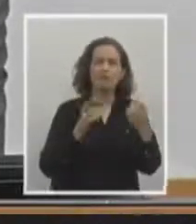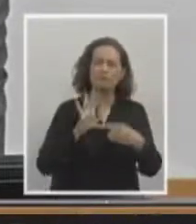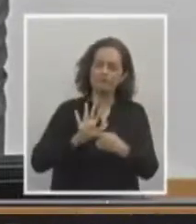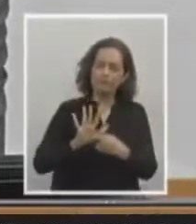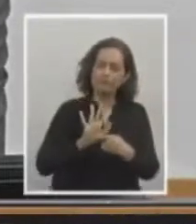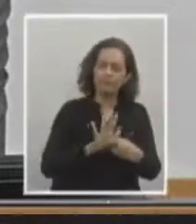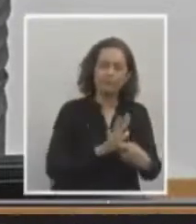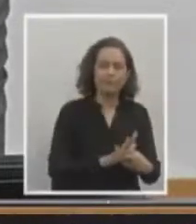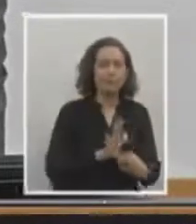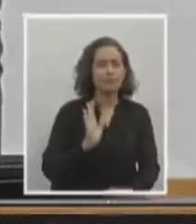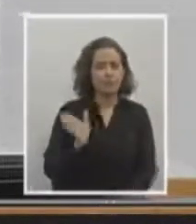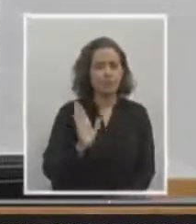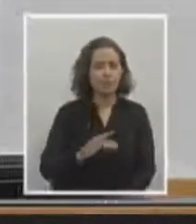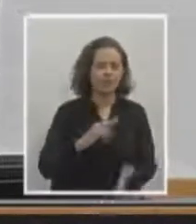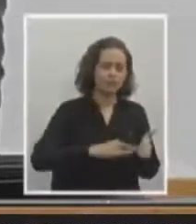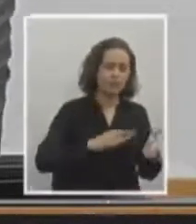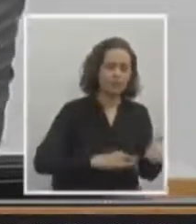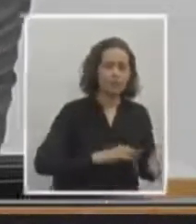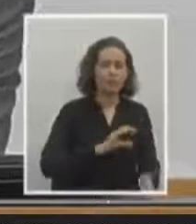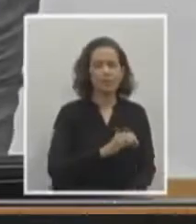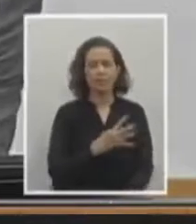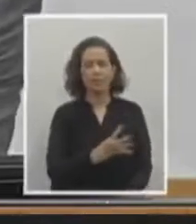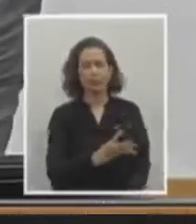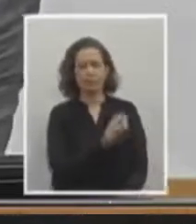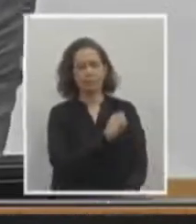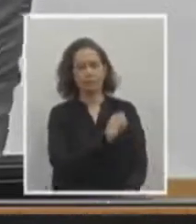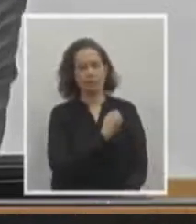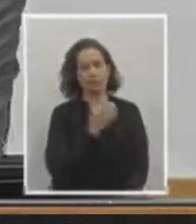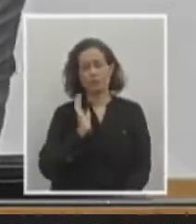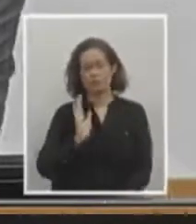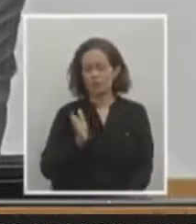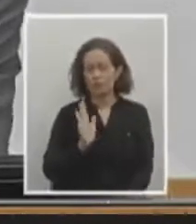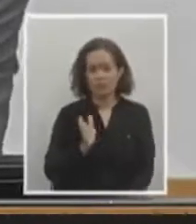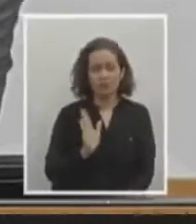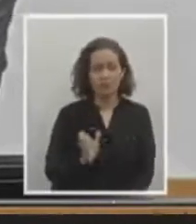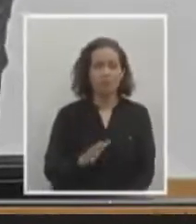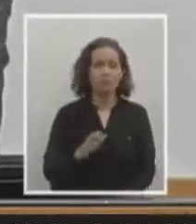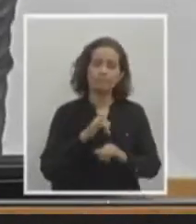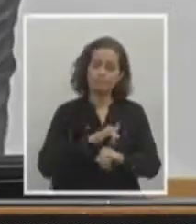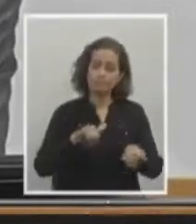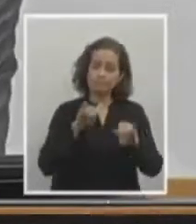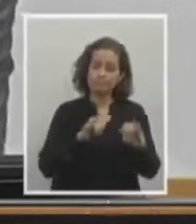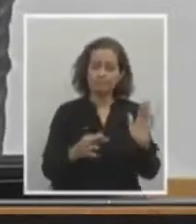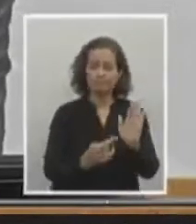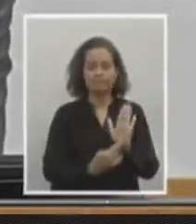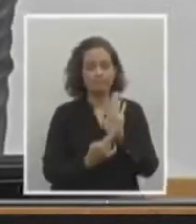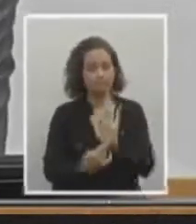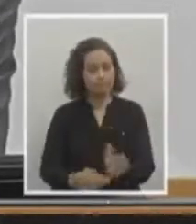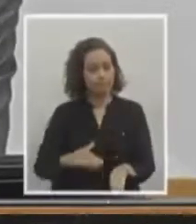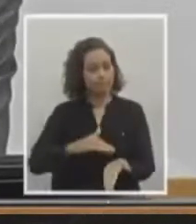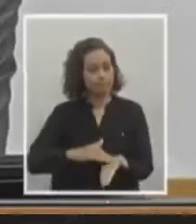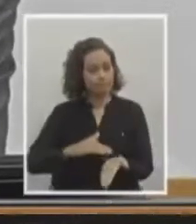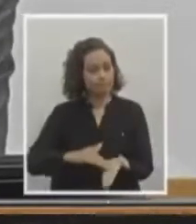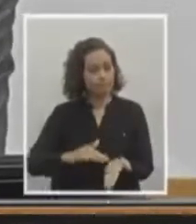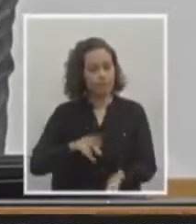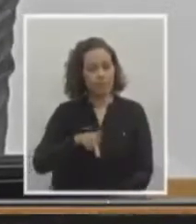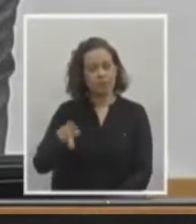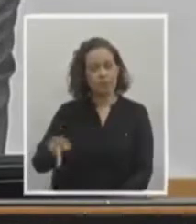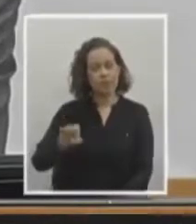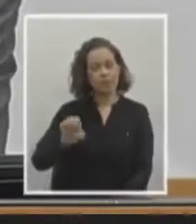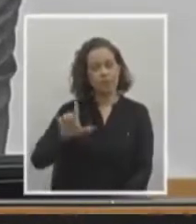técnica 04, e a gente espera, e aqui eu falo para as representantes da secretária, né, tanto para a professora